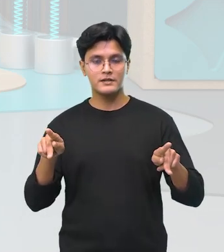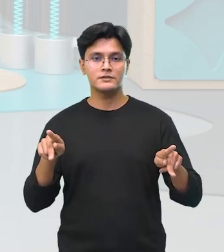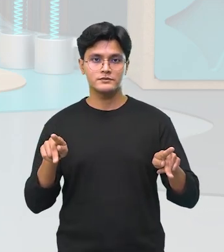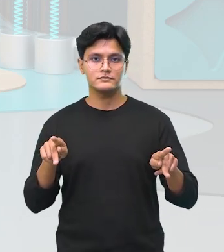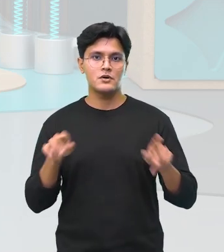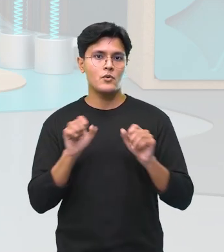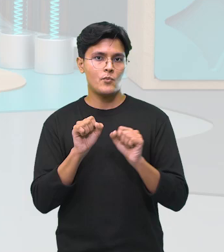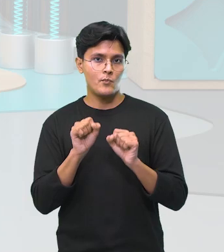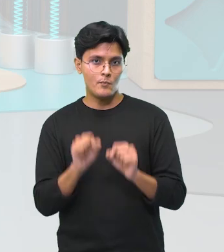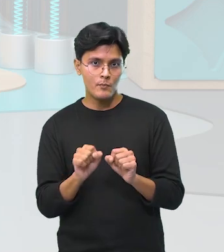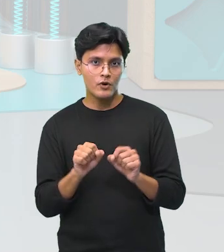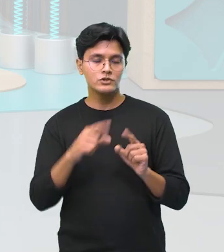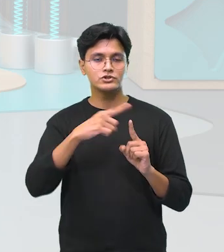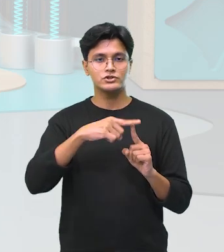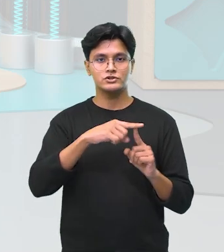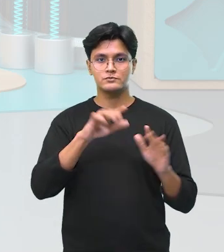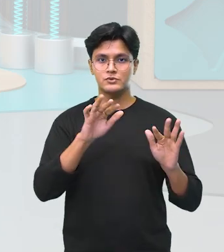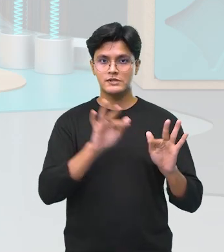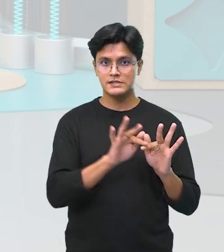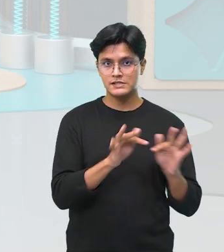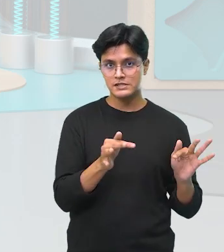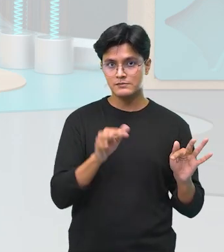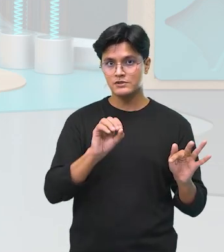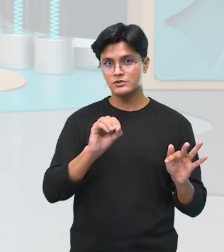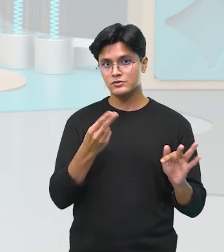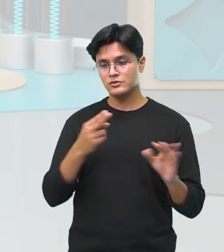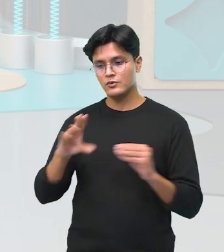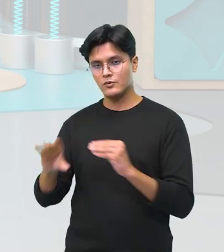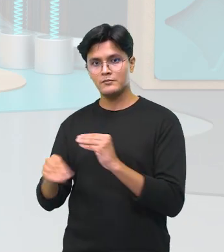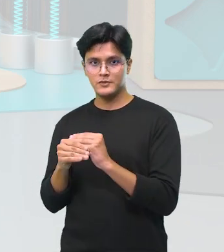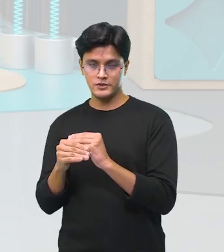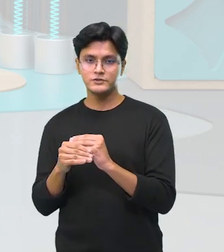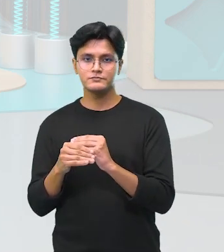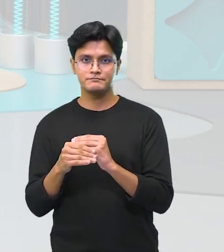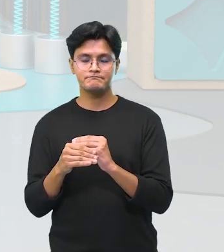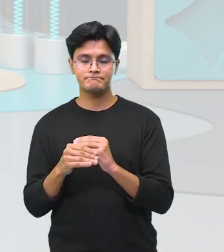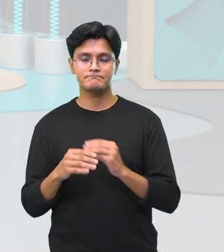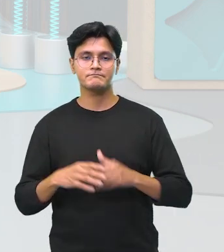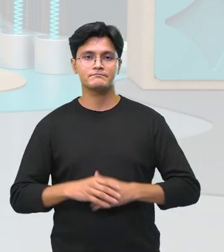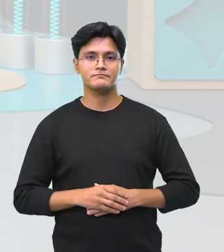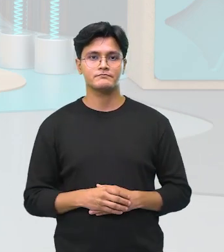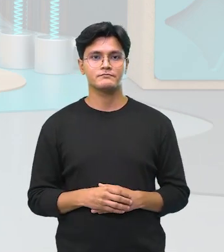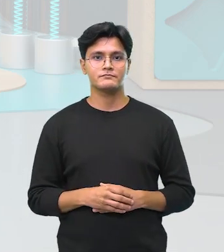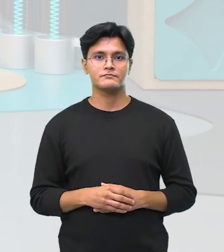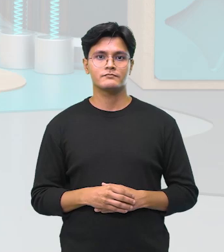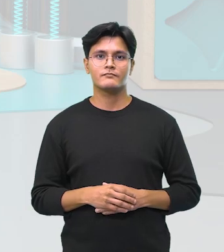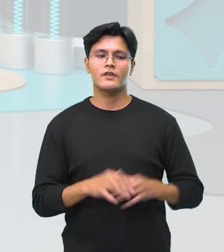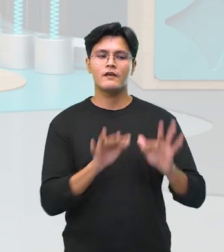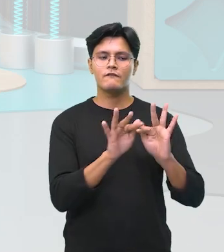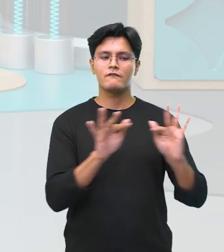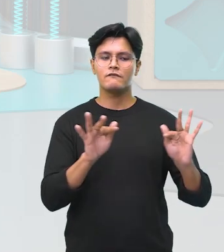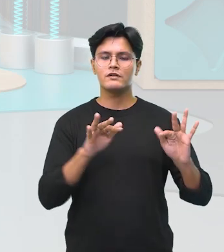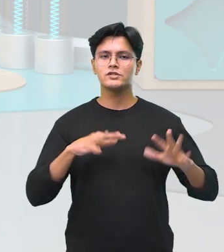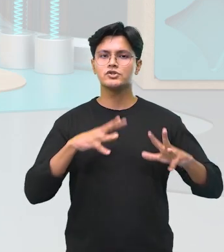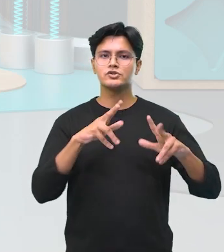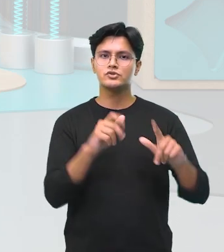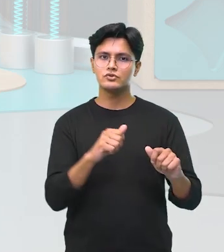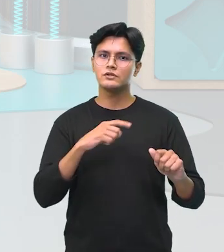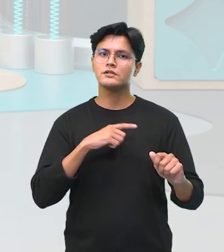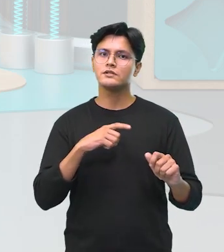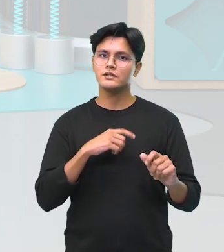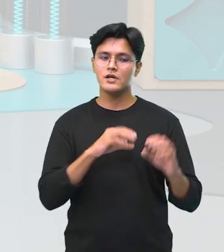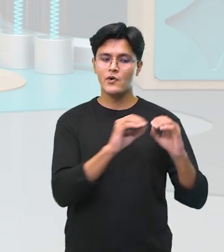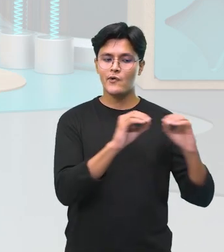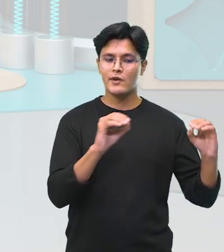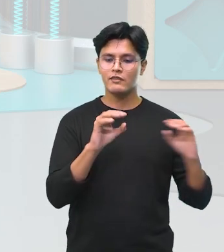ser simples ou compostos. Então, primeira coisa, né? Toda frase que é formada por uma ou